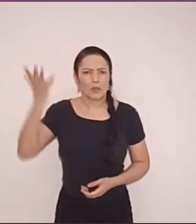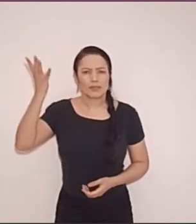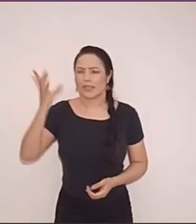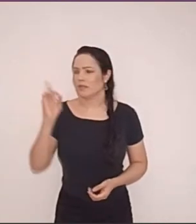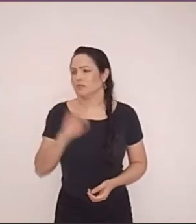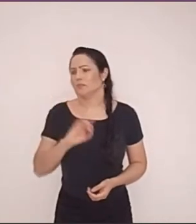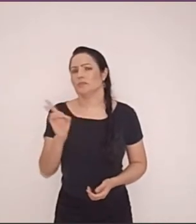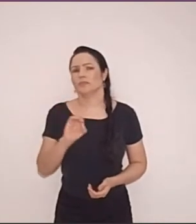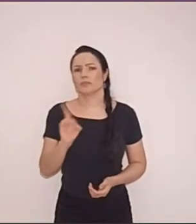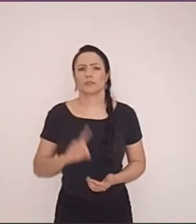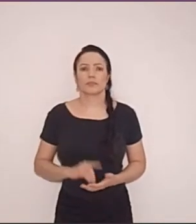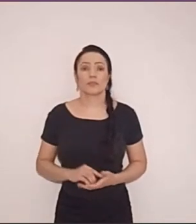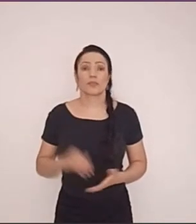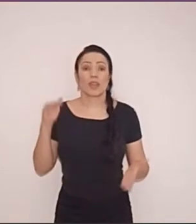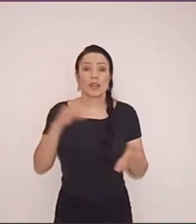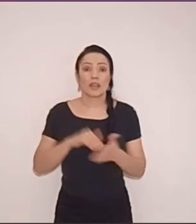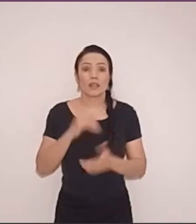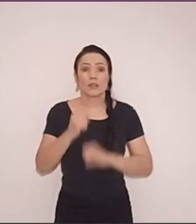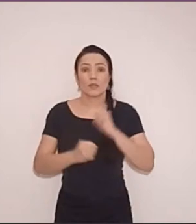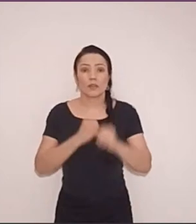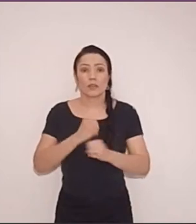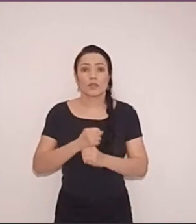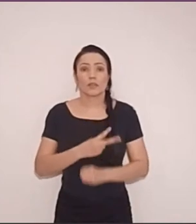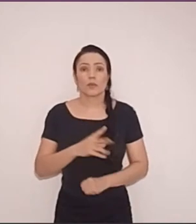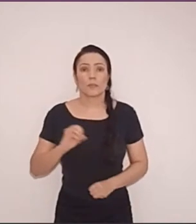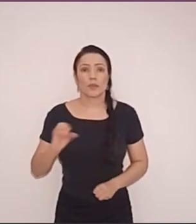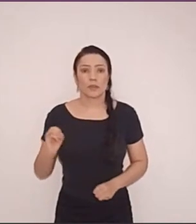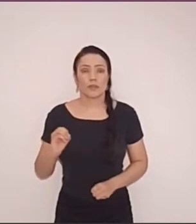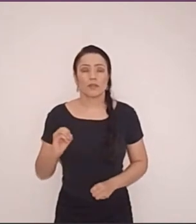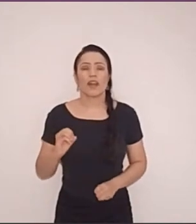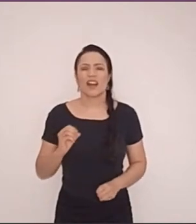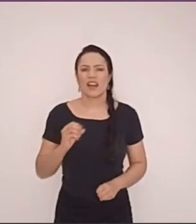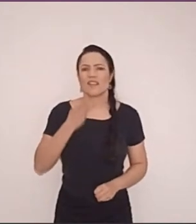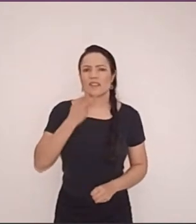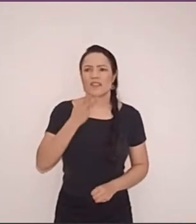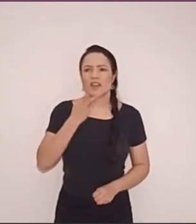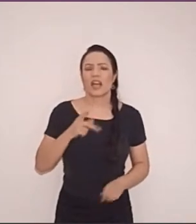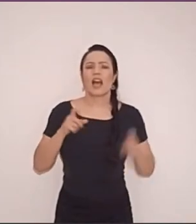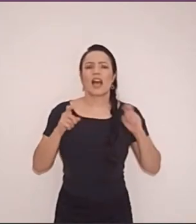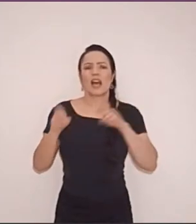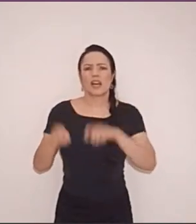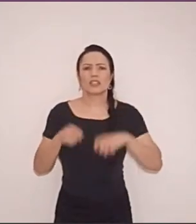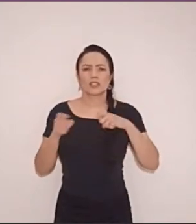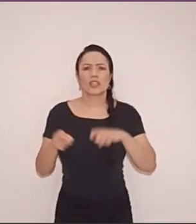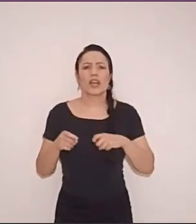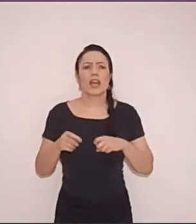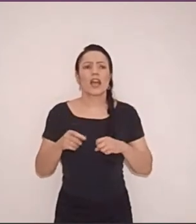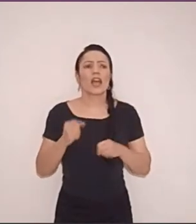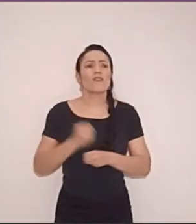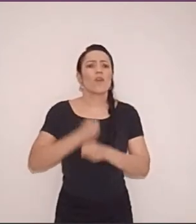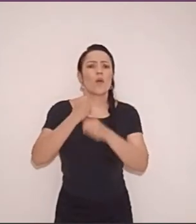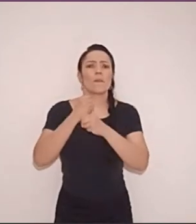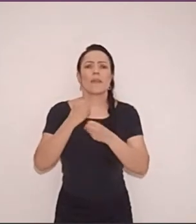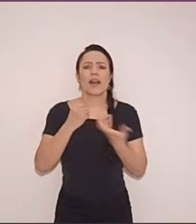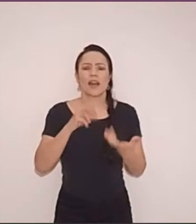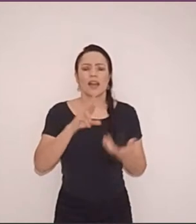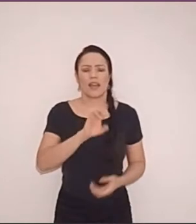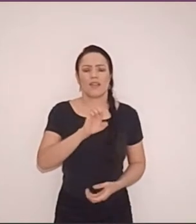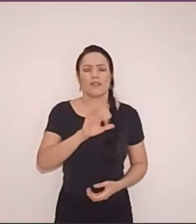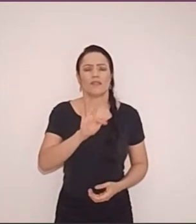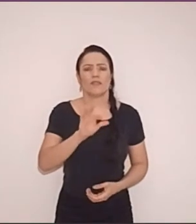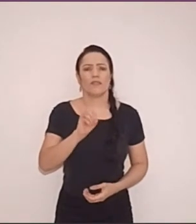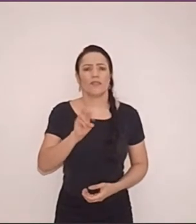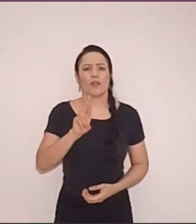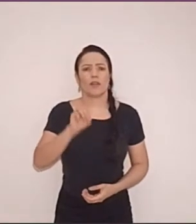olha até uma dormiu se falava de reforma agrária e se falava é de socialismo e comunismo de repente tudo